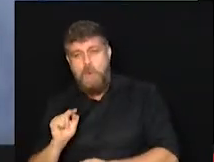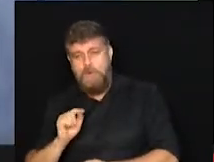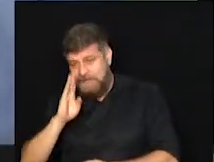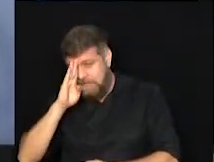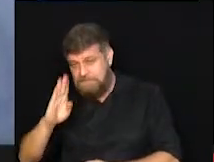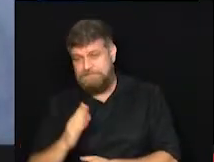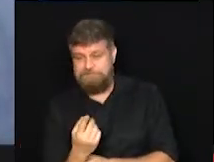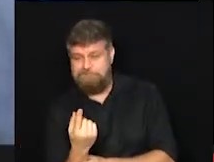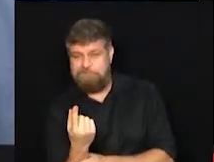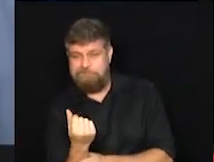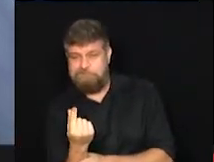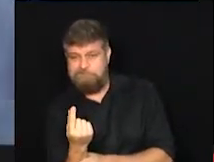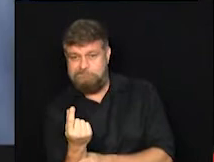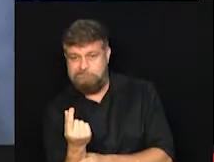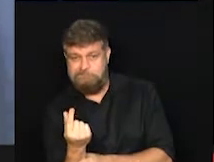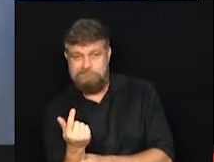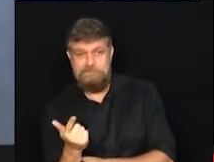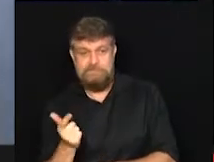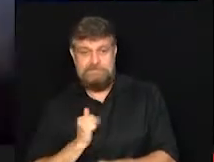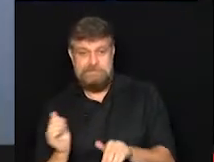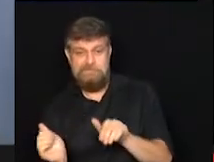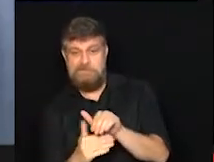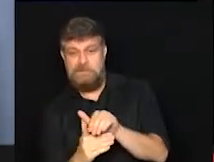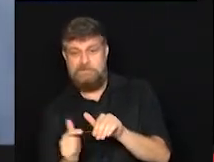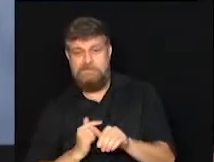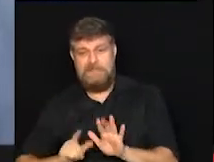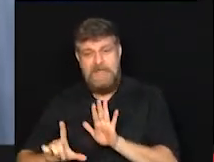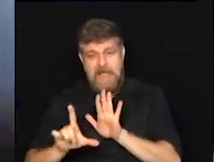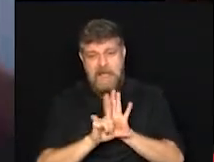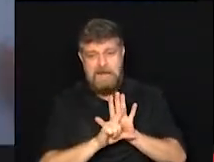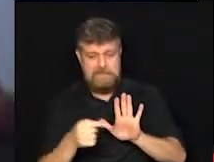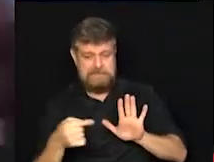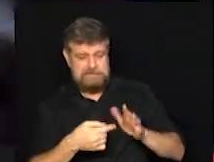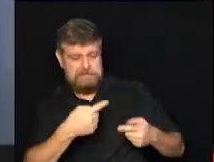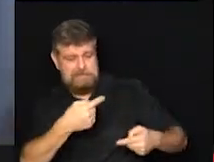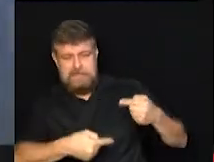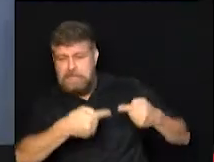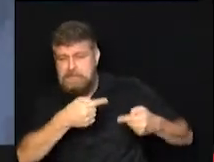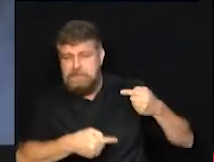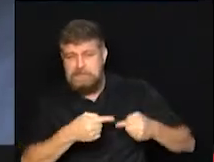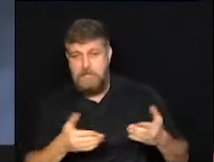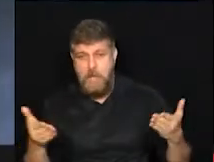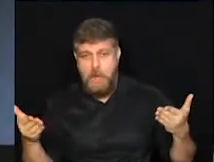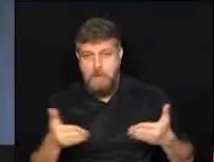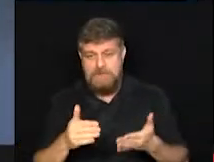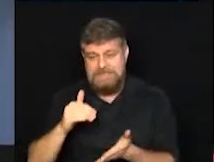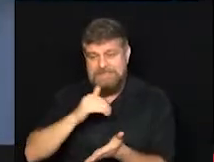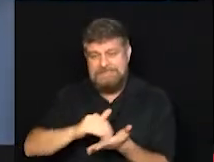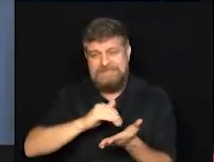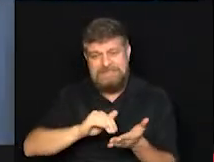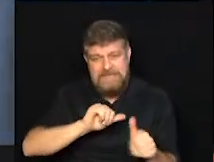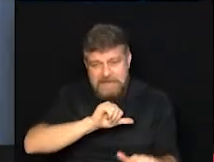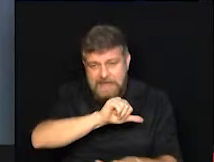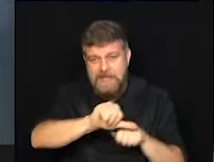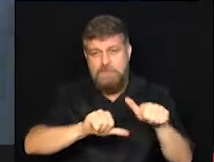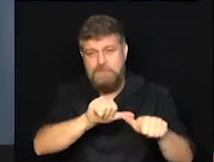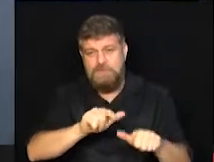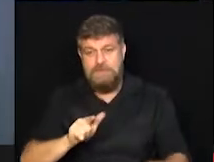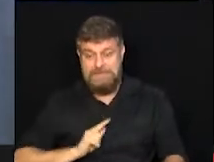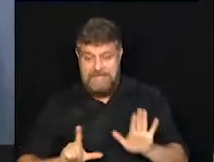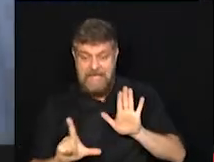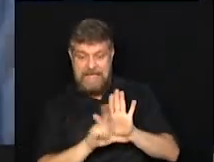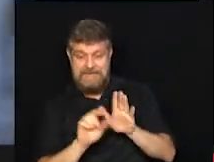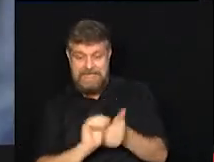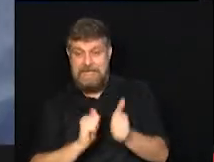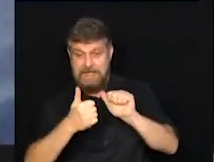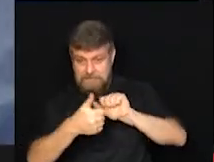fundo. Então, a discussão toda, a lei, né? A lei hoje mudou a secretaria, tinha que fazer essa adequação.